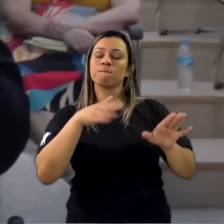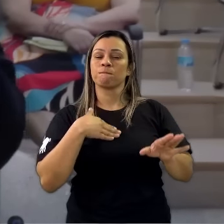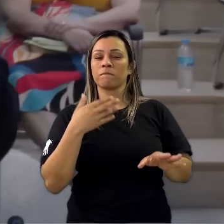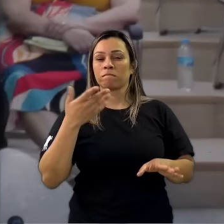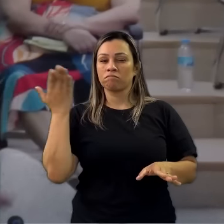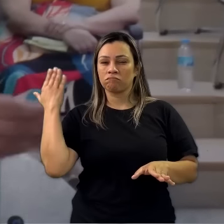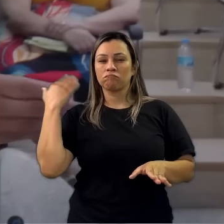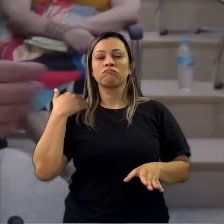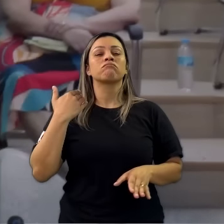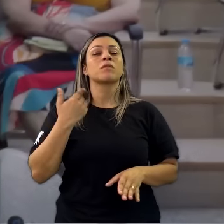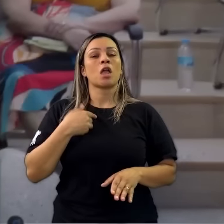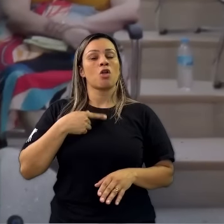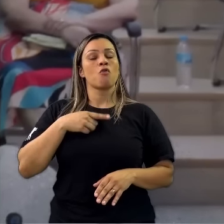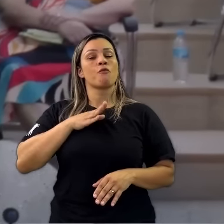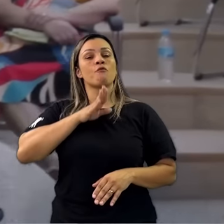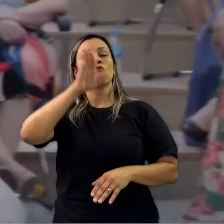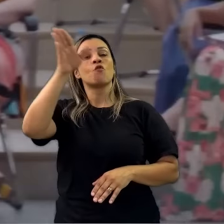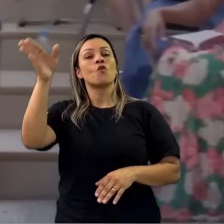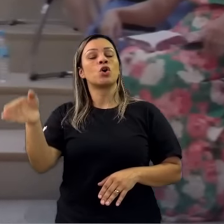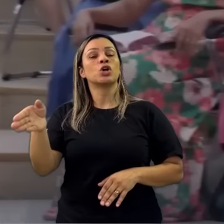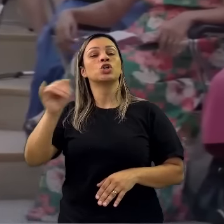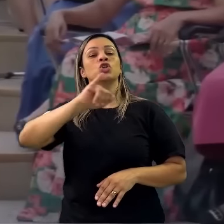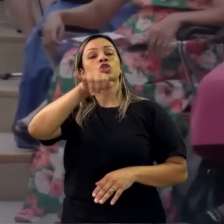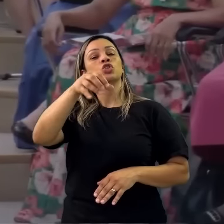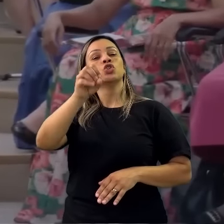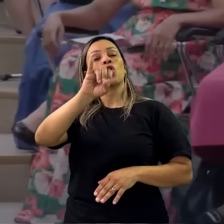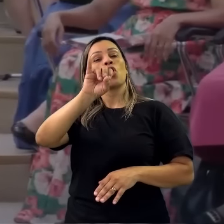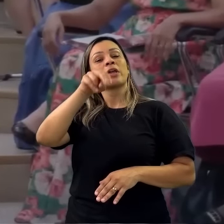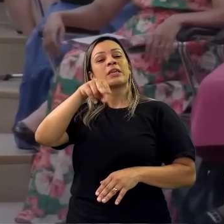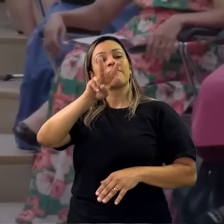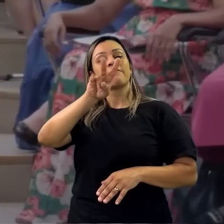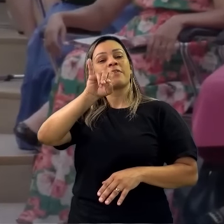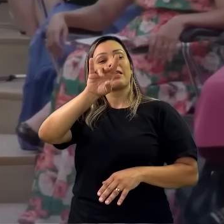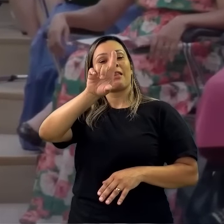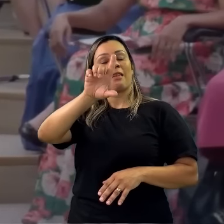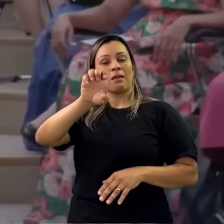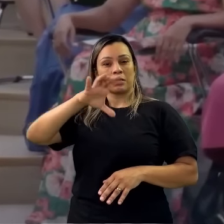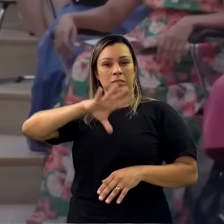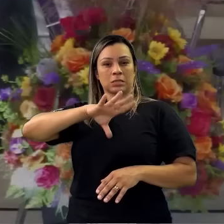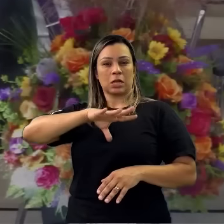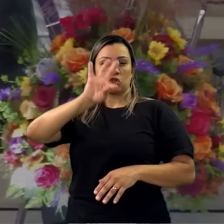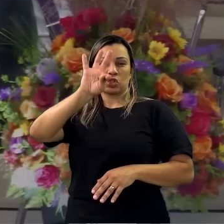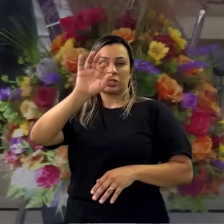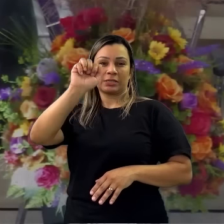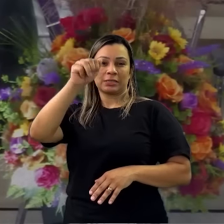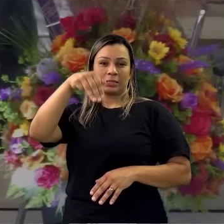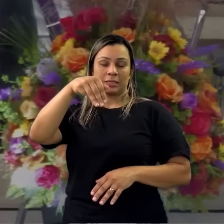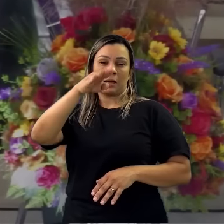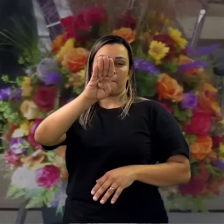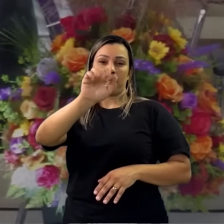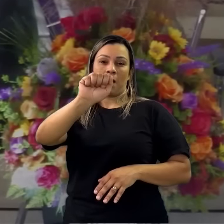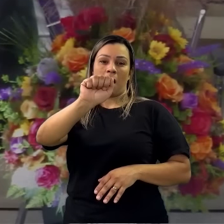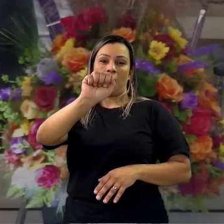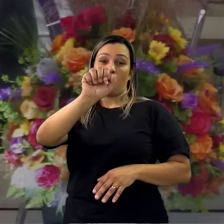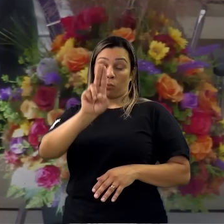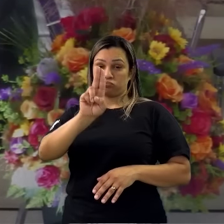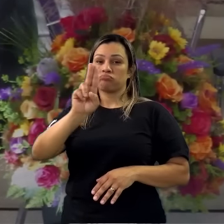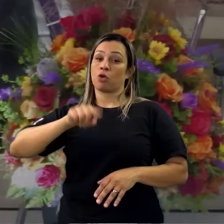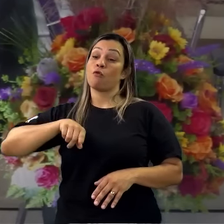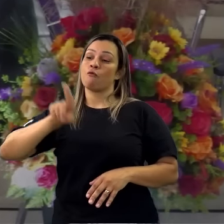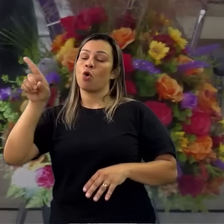pregar em Tambaú pastor Joinville Tambaú é uma cidade que fica na região de Porto Ferreira é uma cidade muito idólatra mas não vem